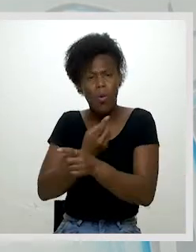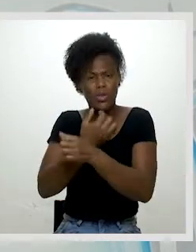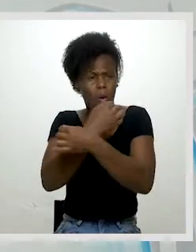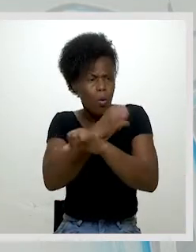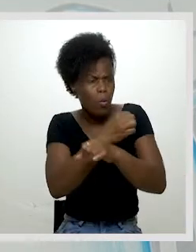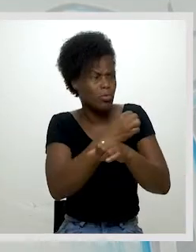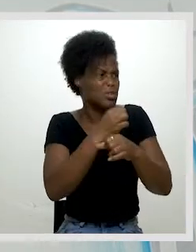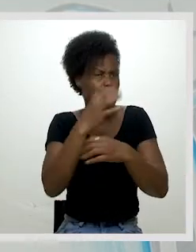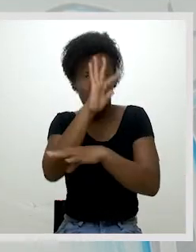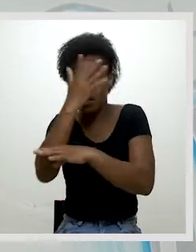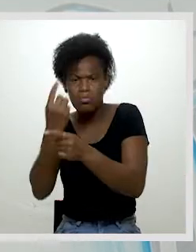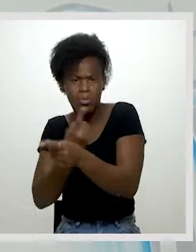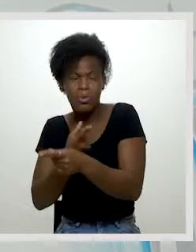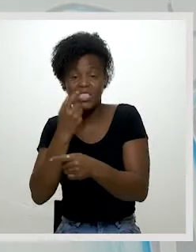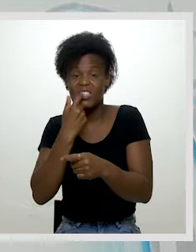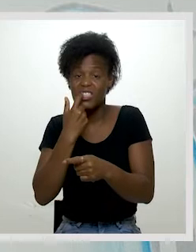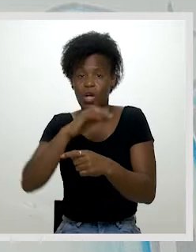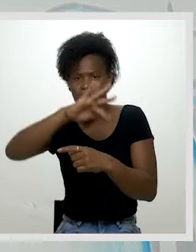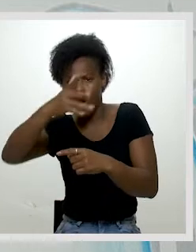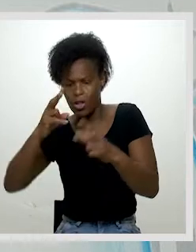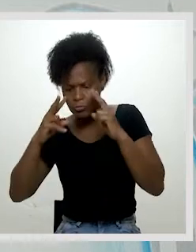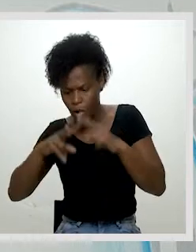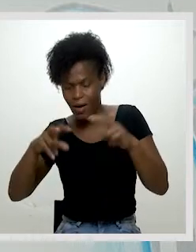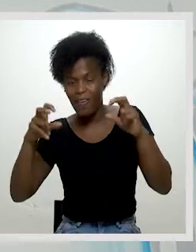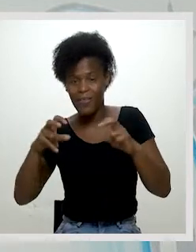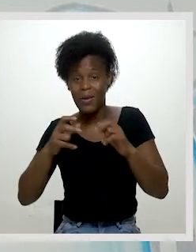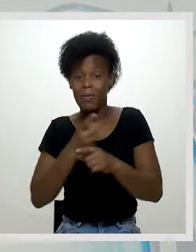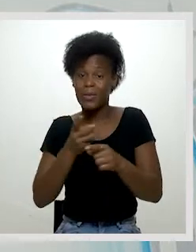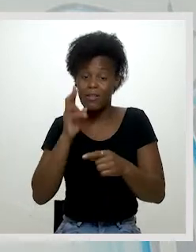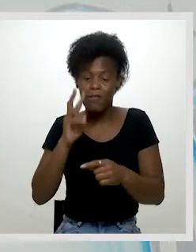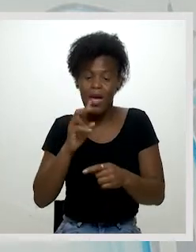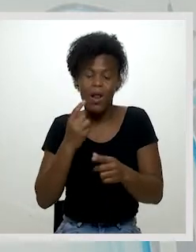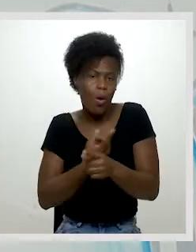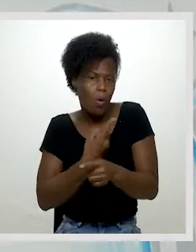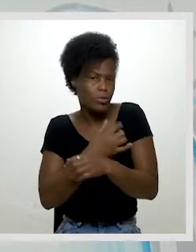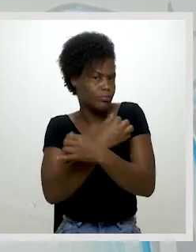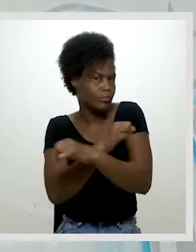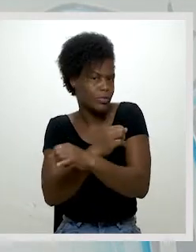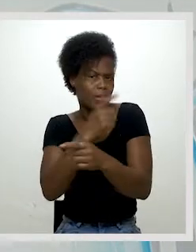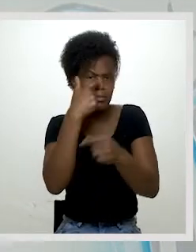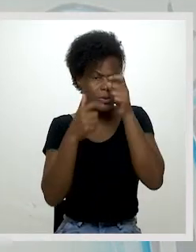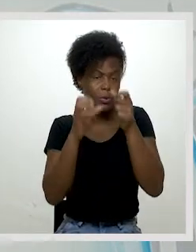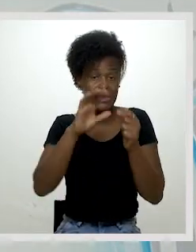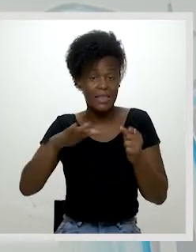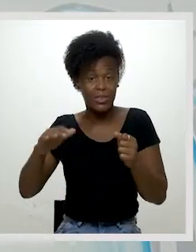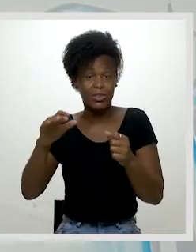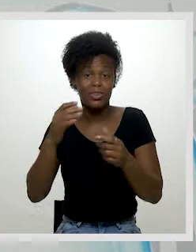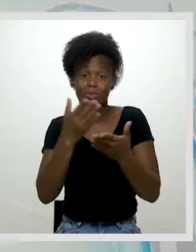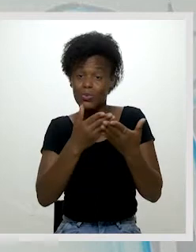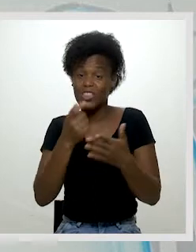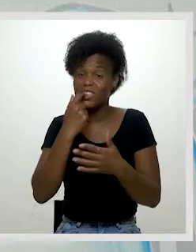encontra nas rochas. Por isso, nós vamos ver os restos que os cientistas, os geólogos encontram